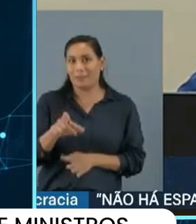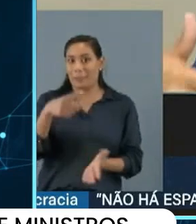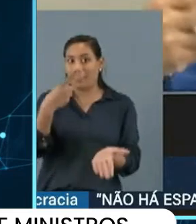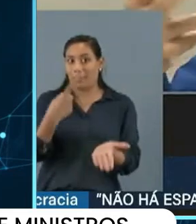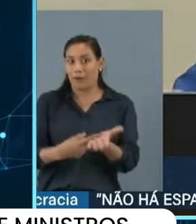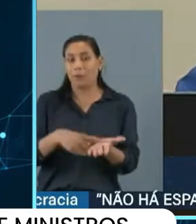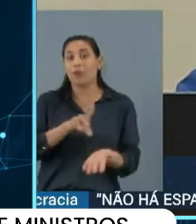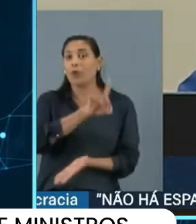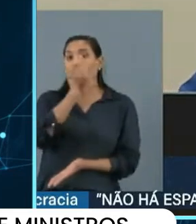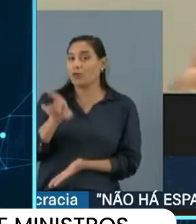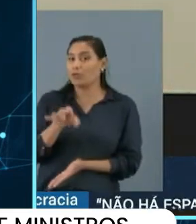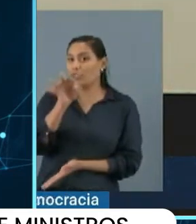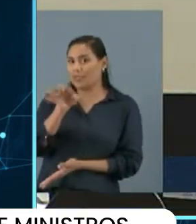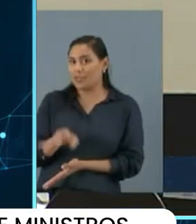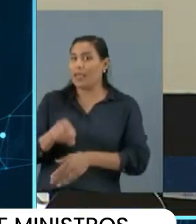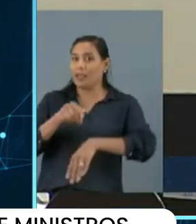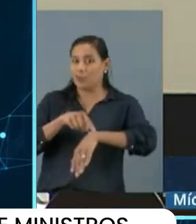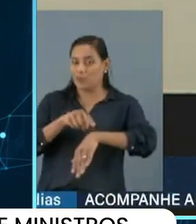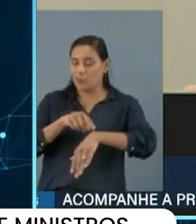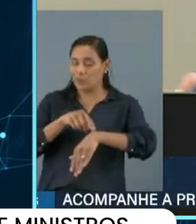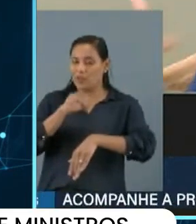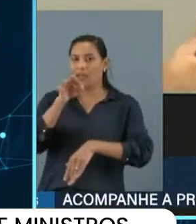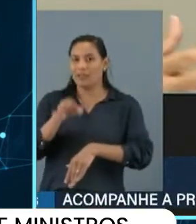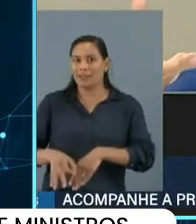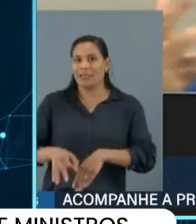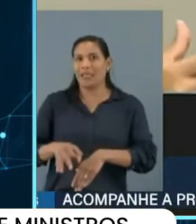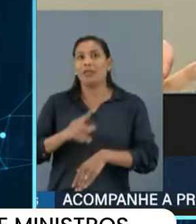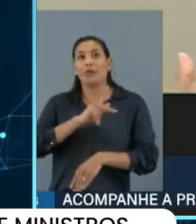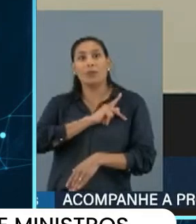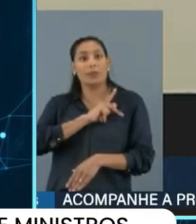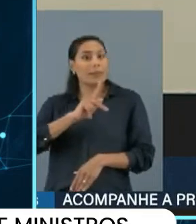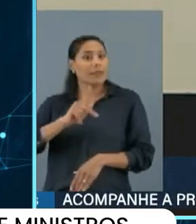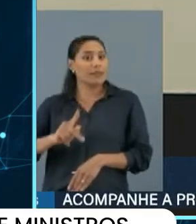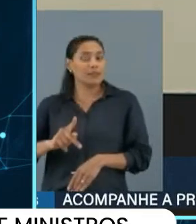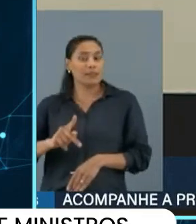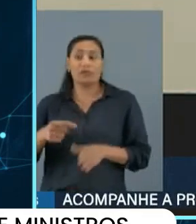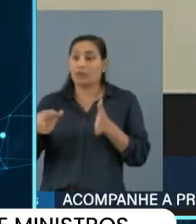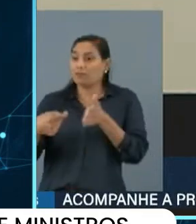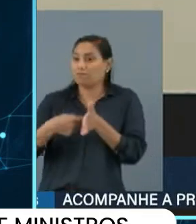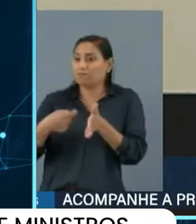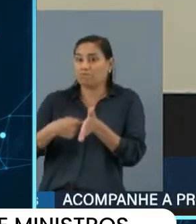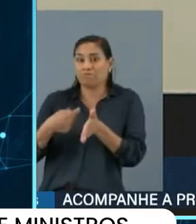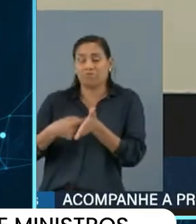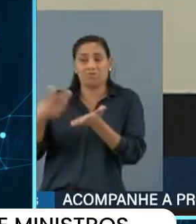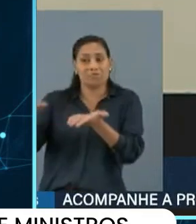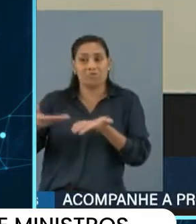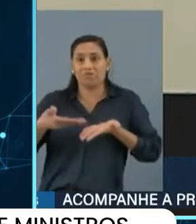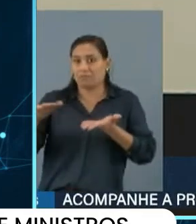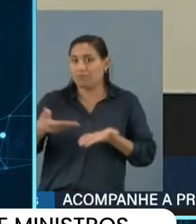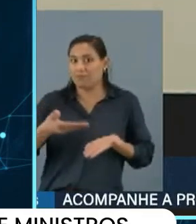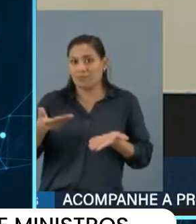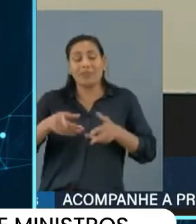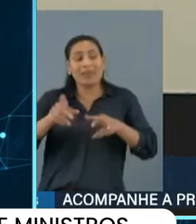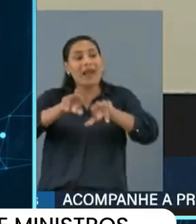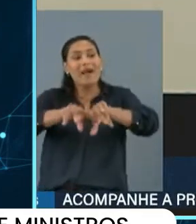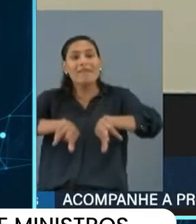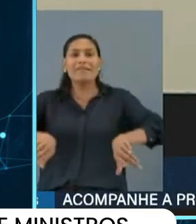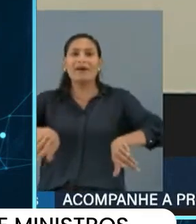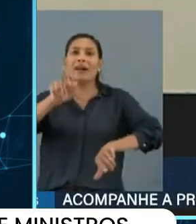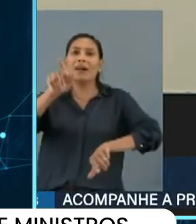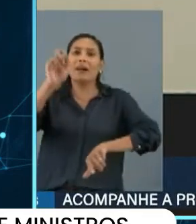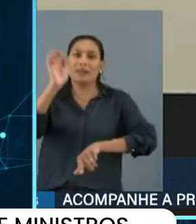Humanos. Eu duvido que se tivesse acontecendo na Argentina o que acontece aqui, ou no Peru, ou